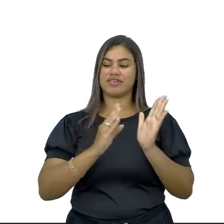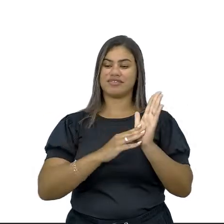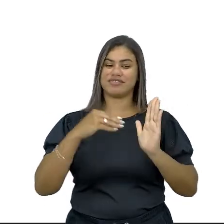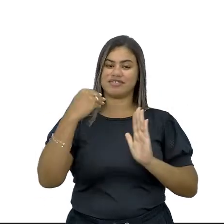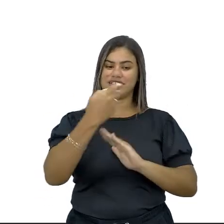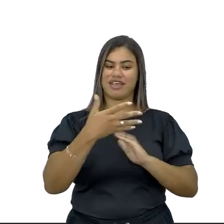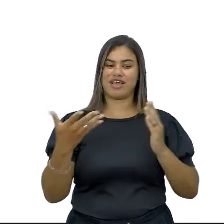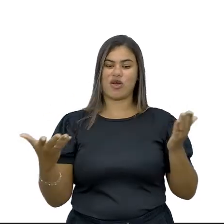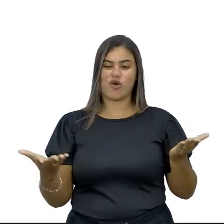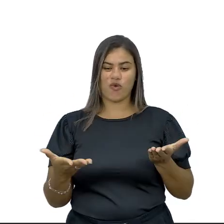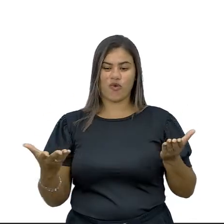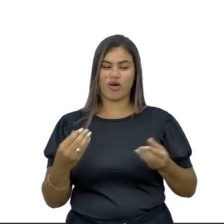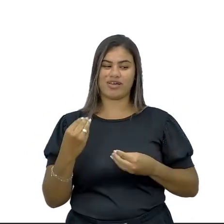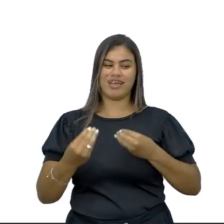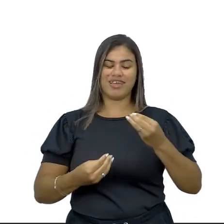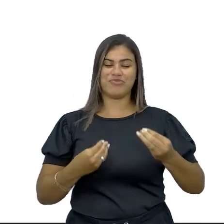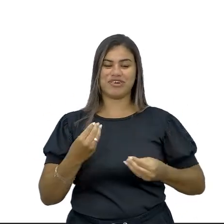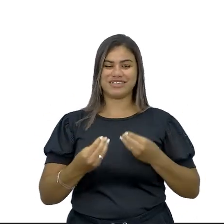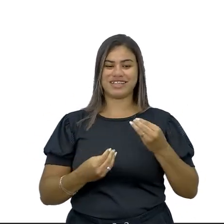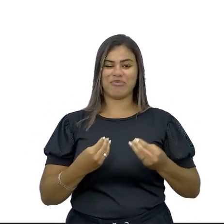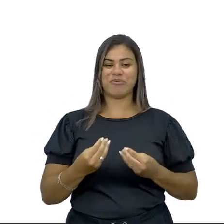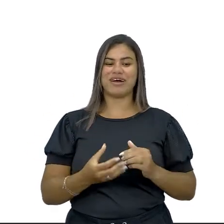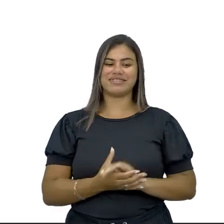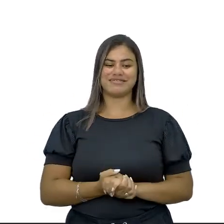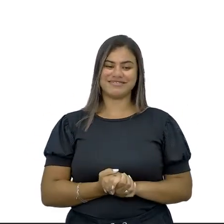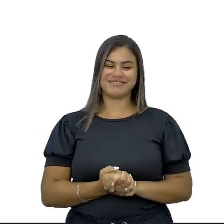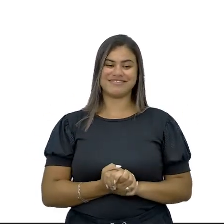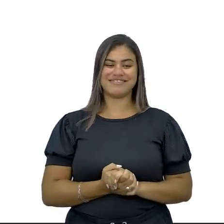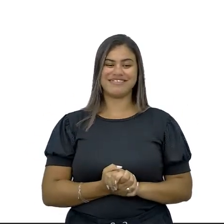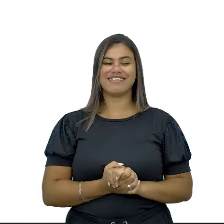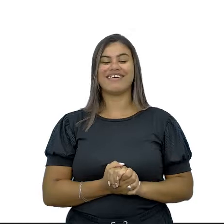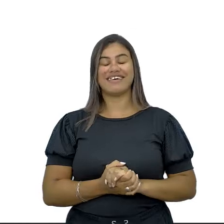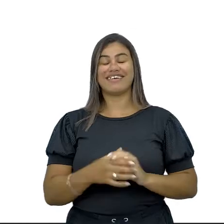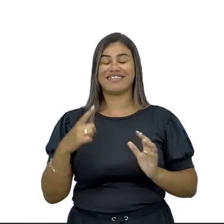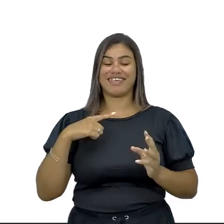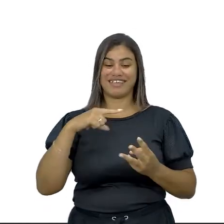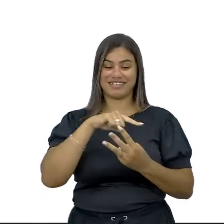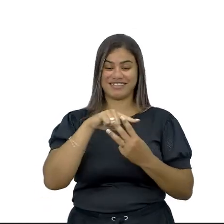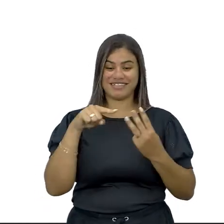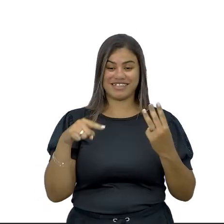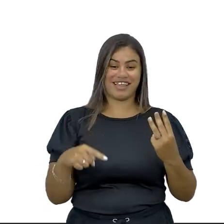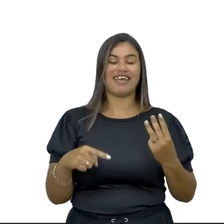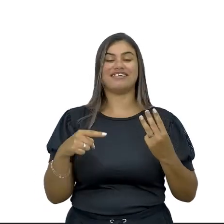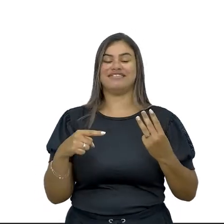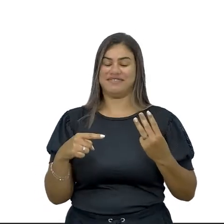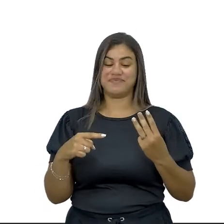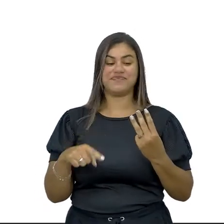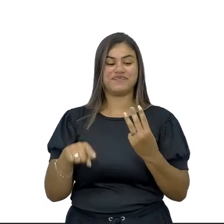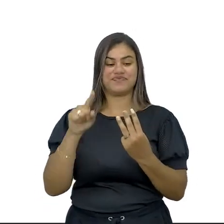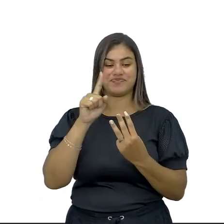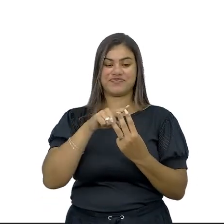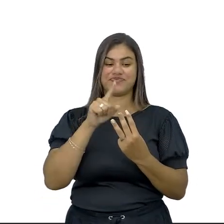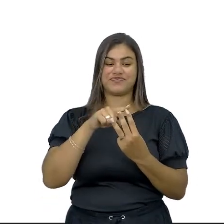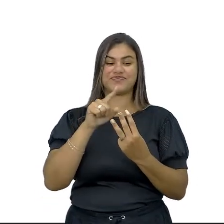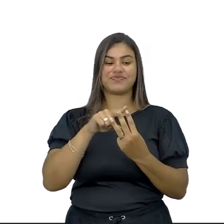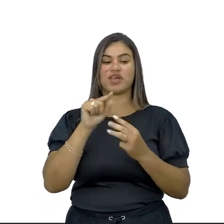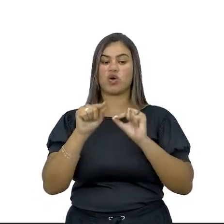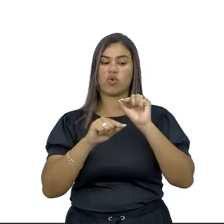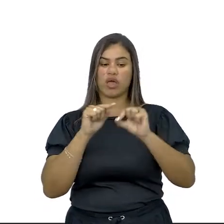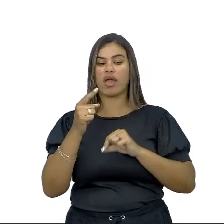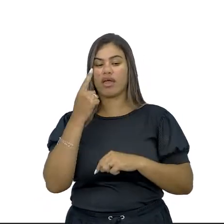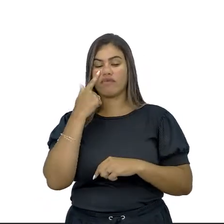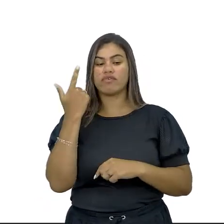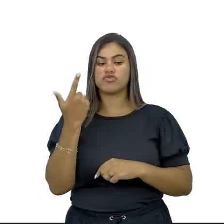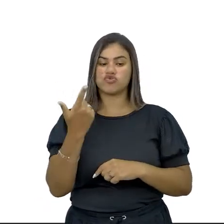formação de hoje. Observem que ela está dividida em 3 grandes momentos. No primeiro momento, nós iremos